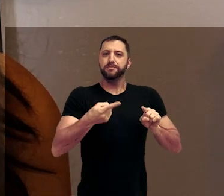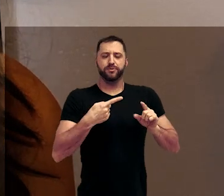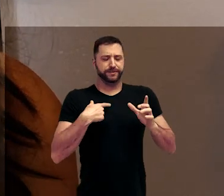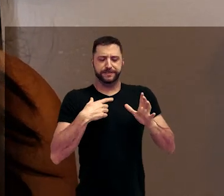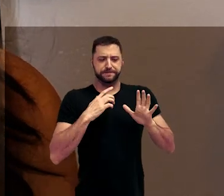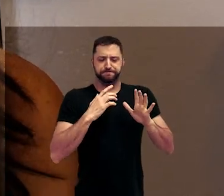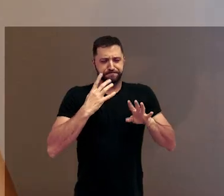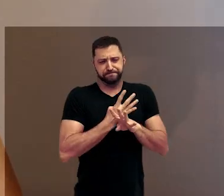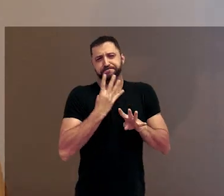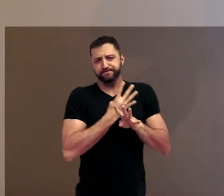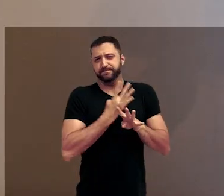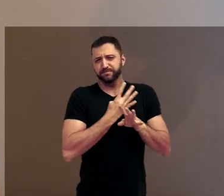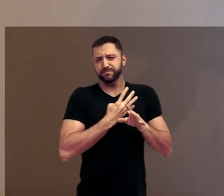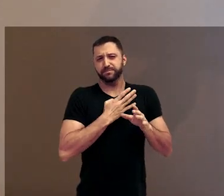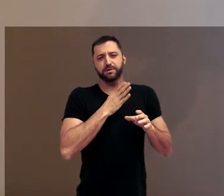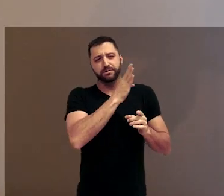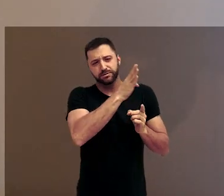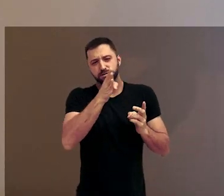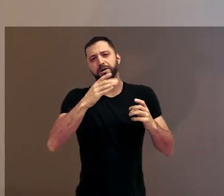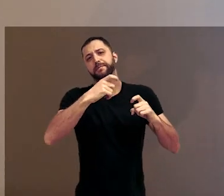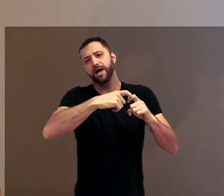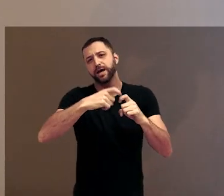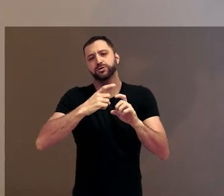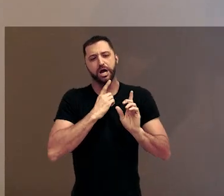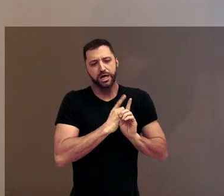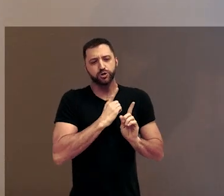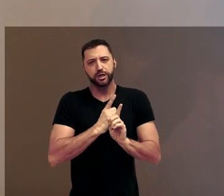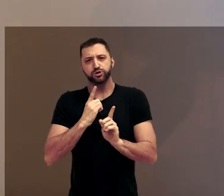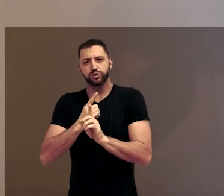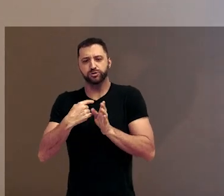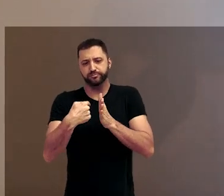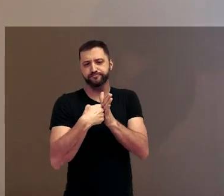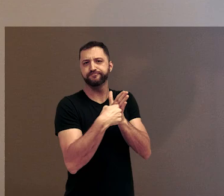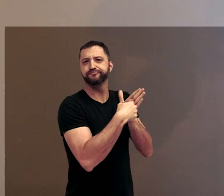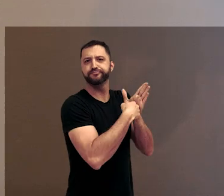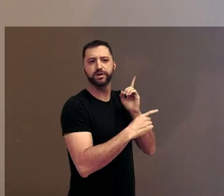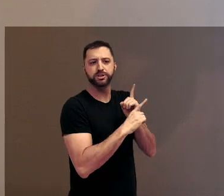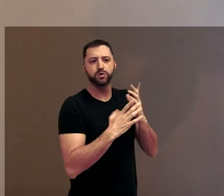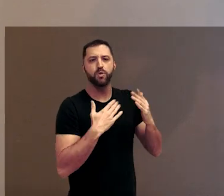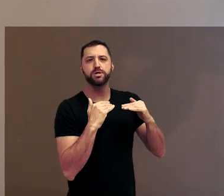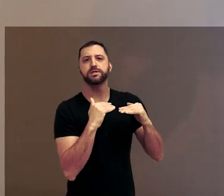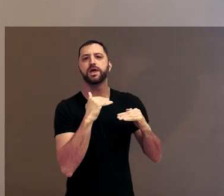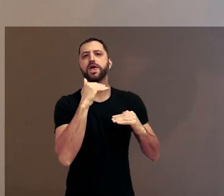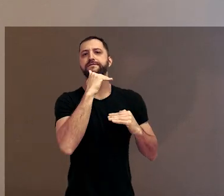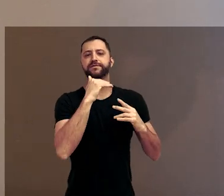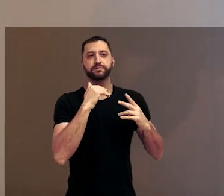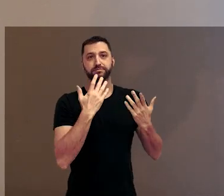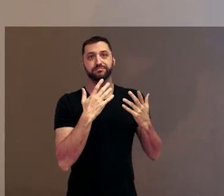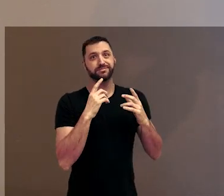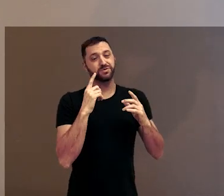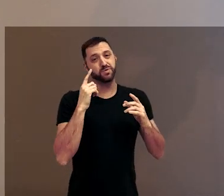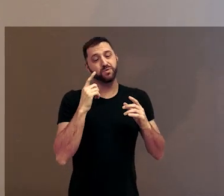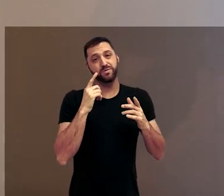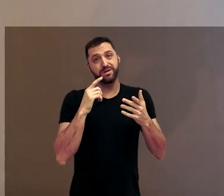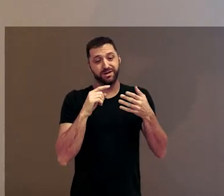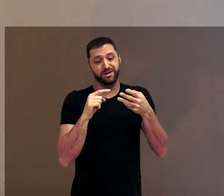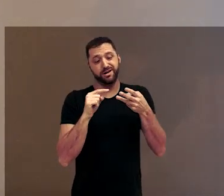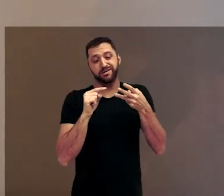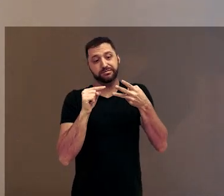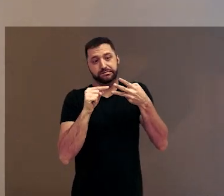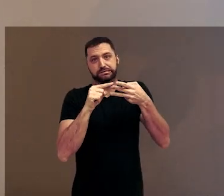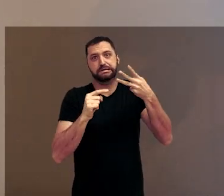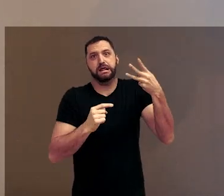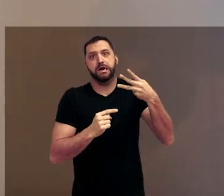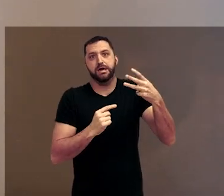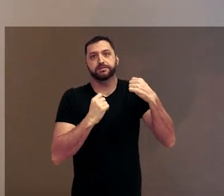todo o processo. Depois de ter passado pelas primeiras consultas, ter feito todos os exames, sabia que grau que eu tinha, não era um